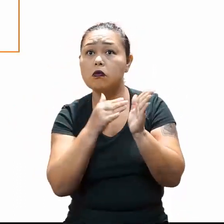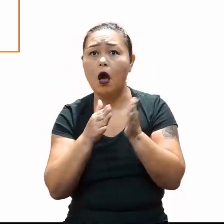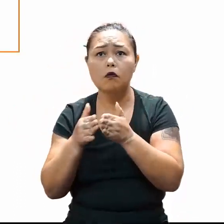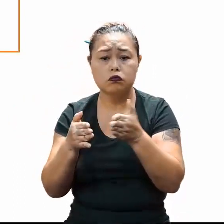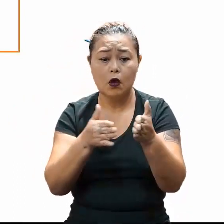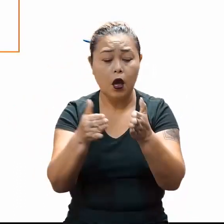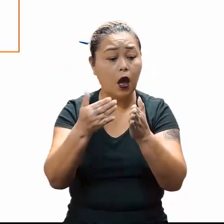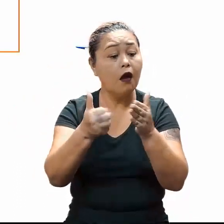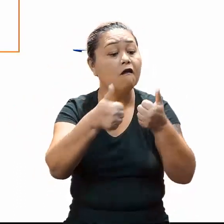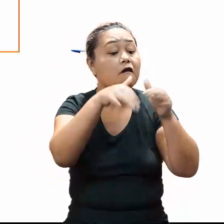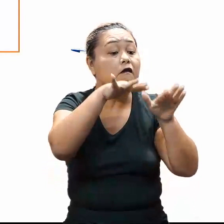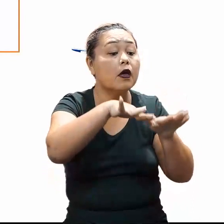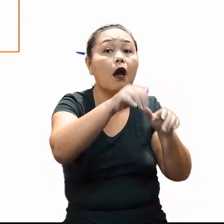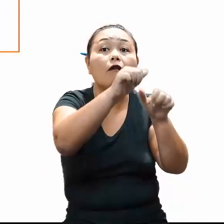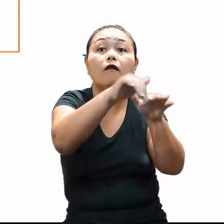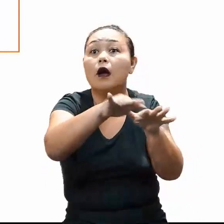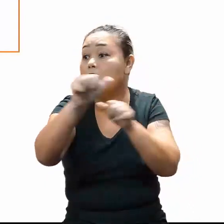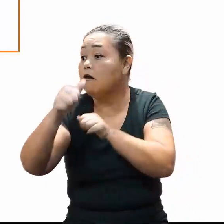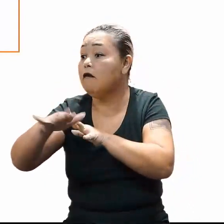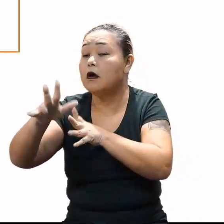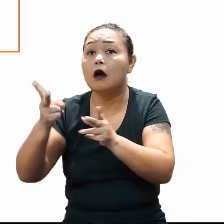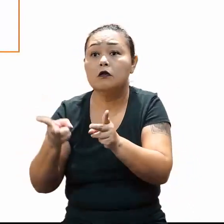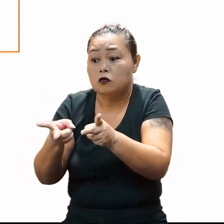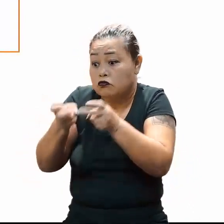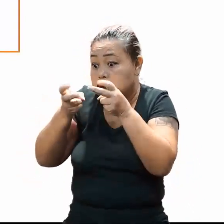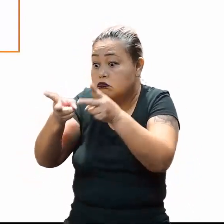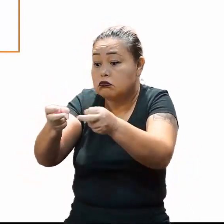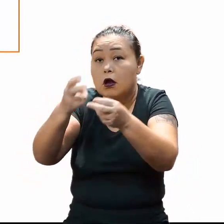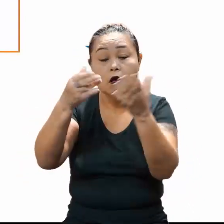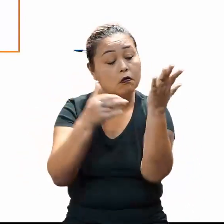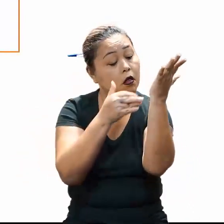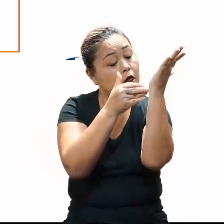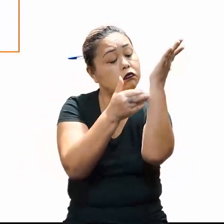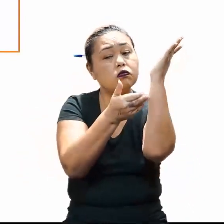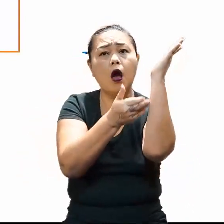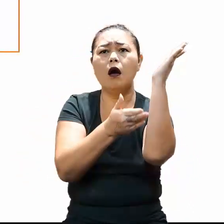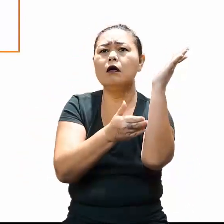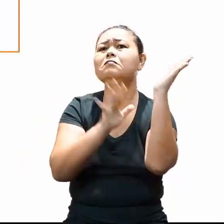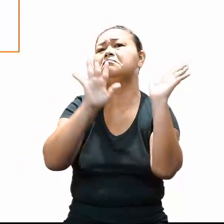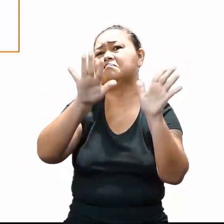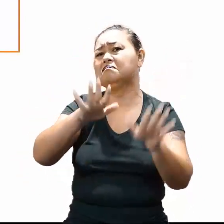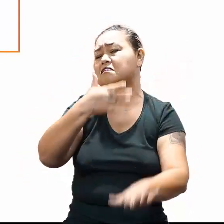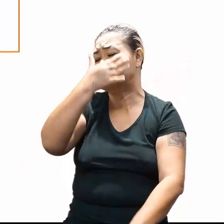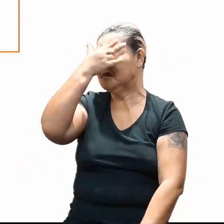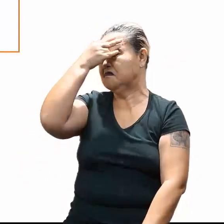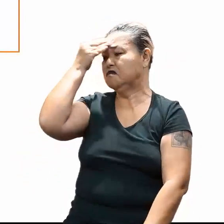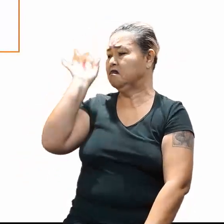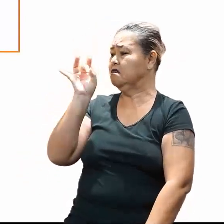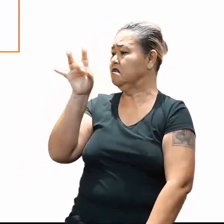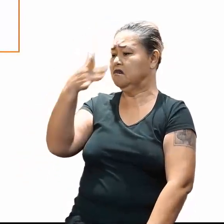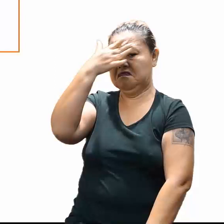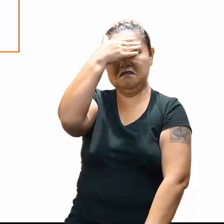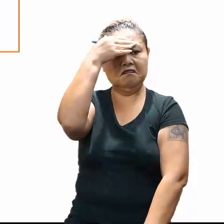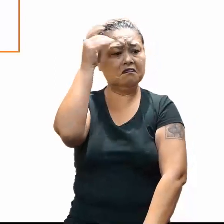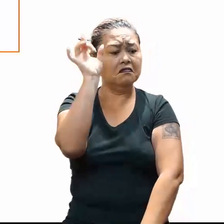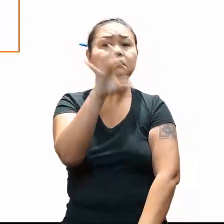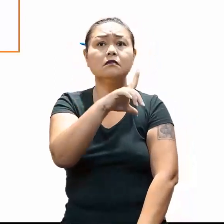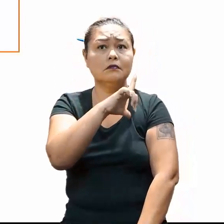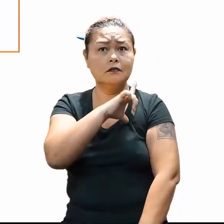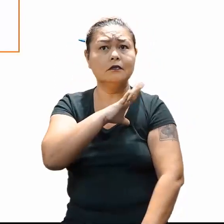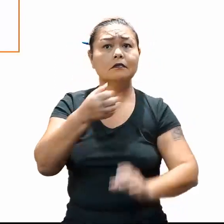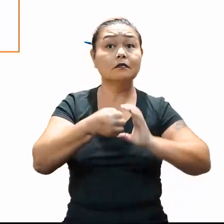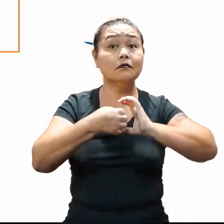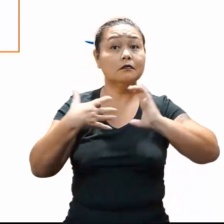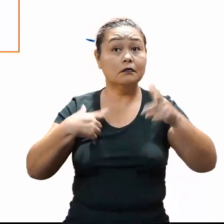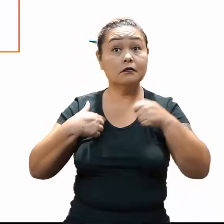seringueiros, ficavam extraindo o látex. E muitas vezes eram esquecidos ali naquela região. Nós temos a característica